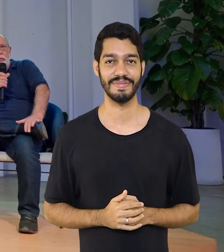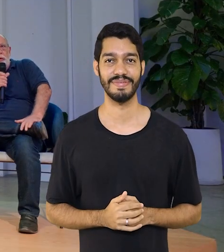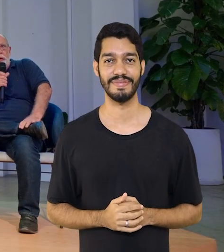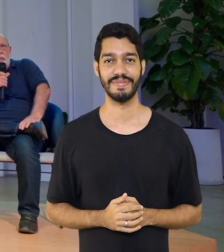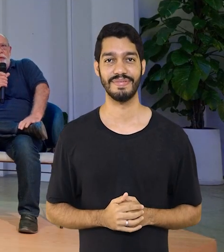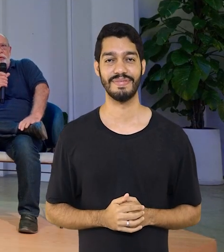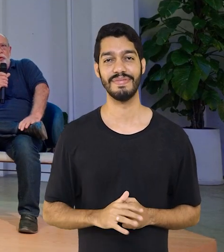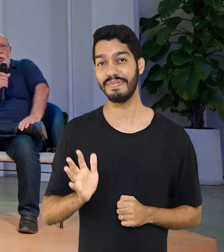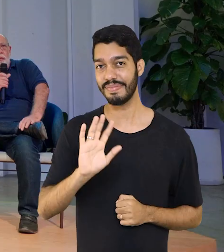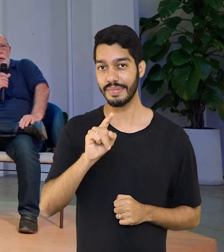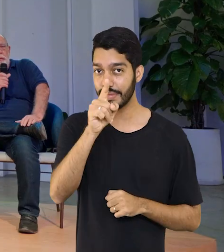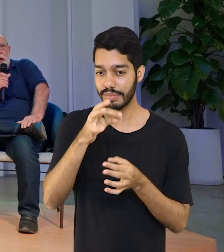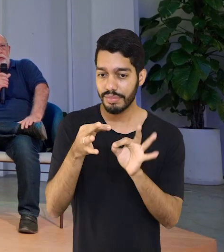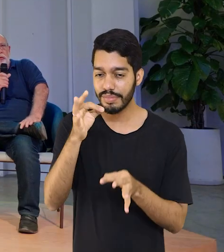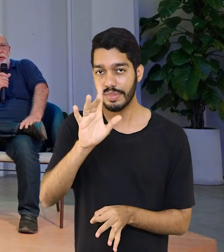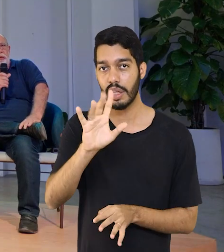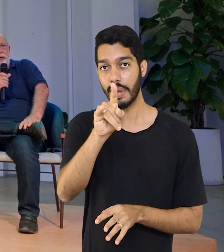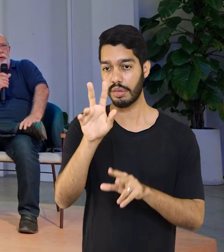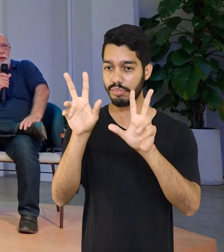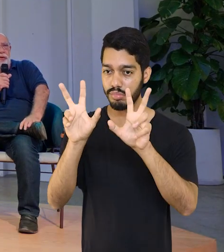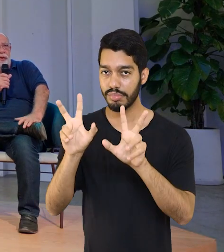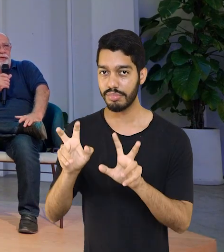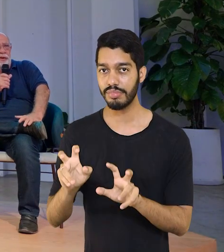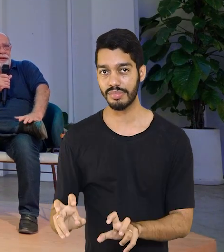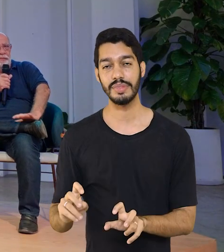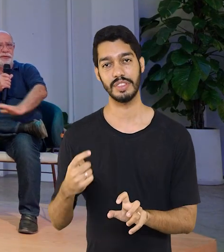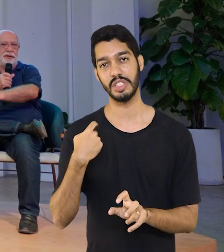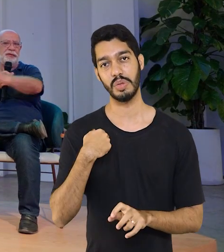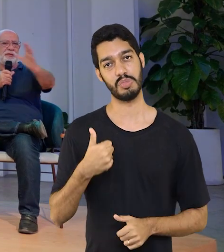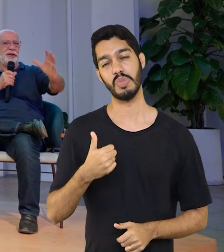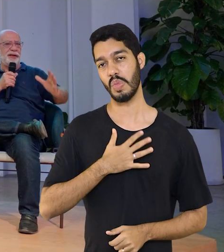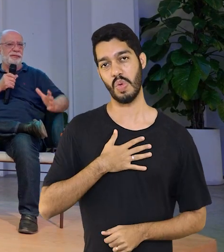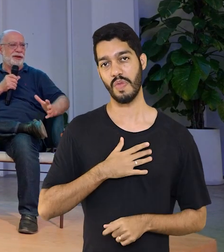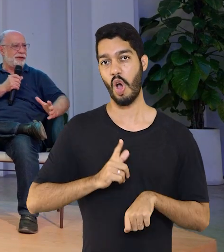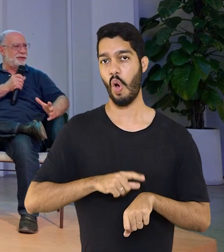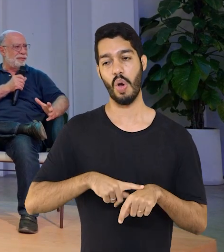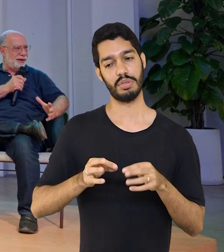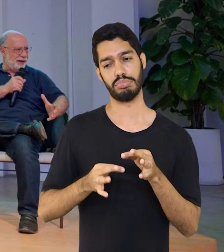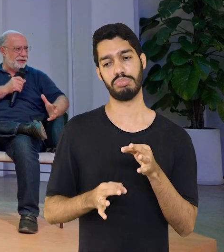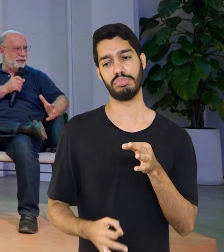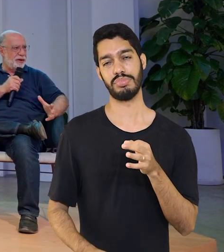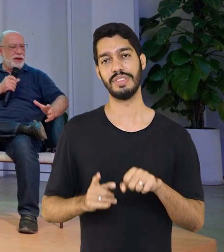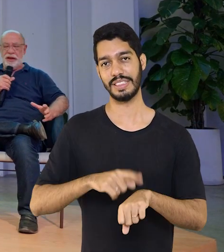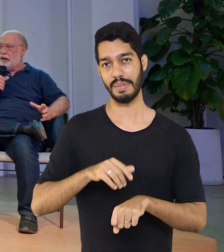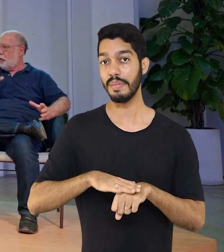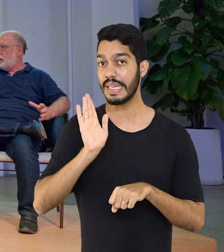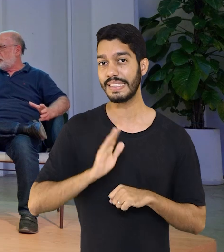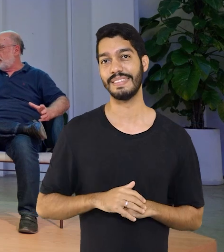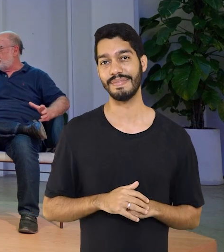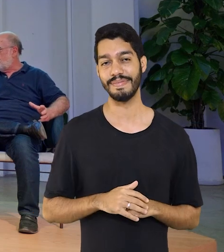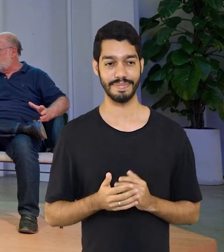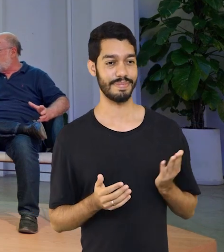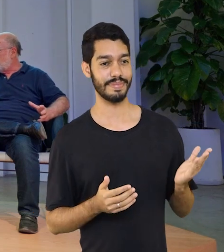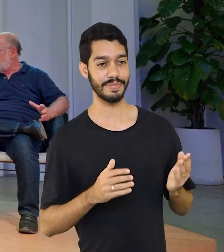se alongou muito, não, mas o escopo de assuntos que você colocou tornaria... Nós ficaríamos aqui um tempo além do... Como